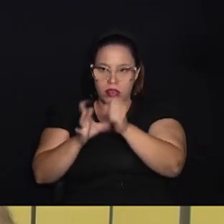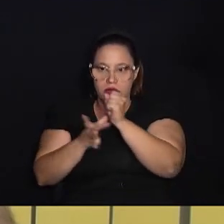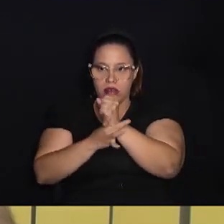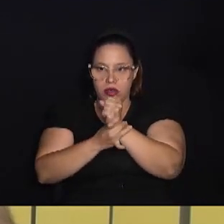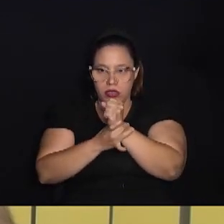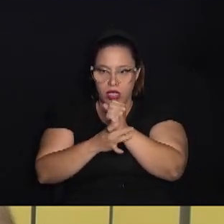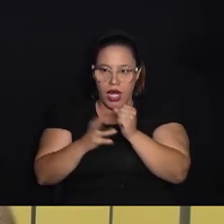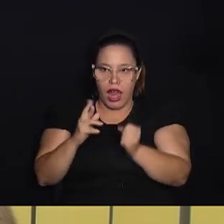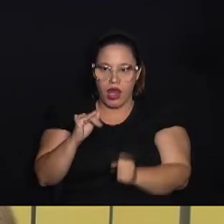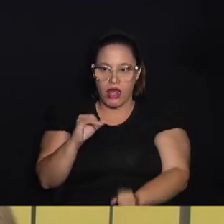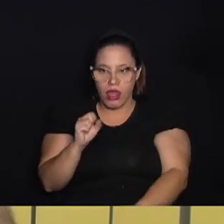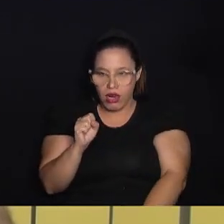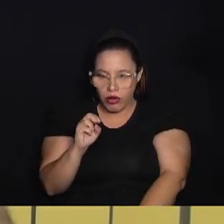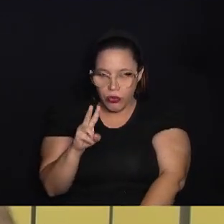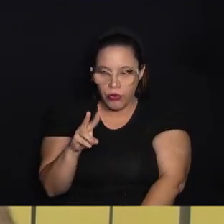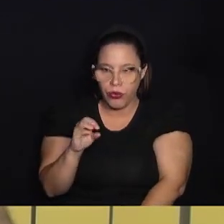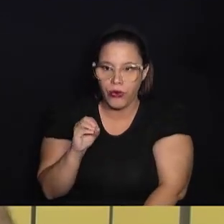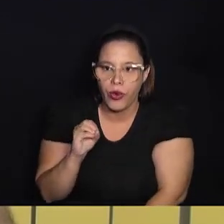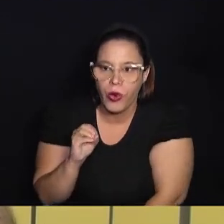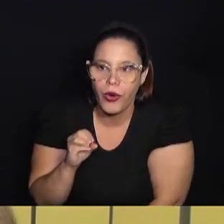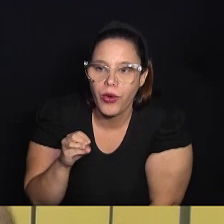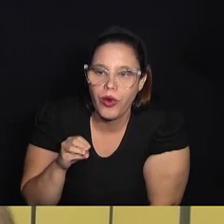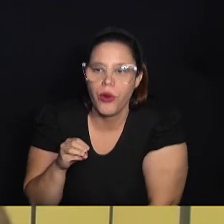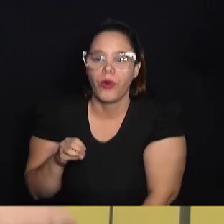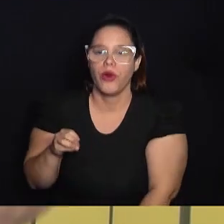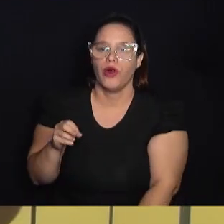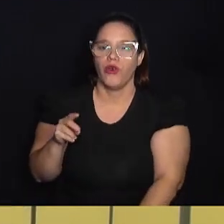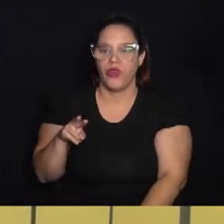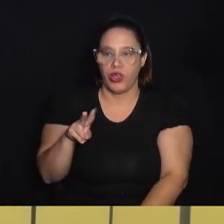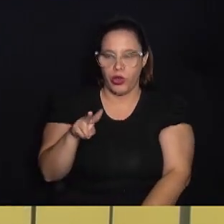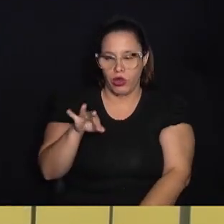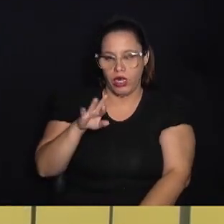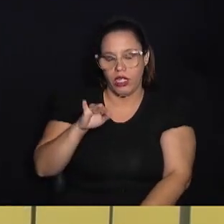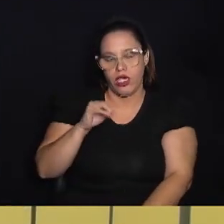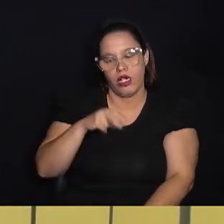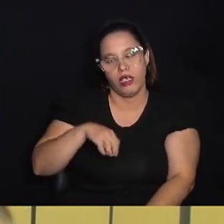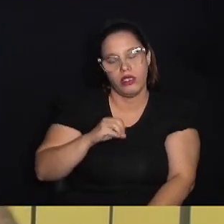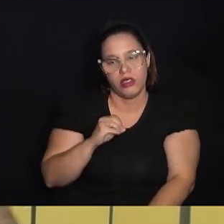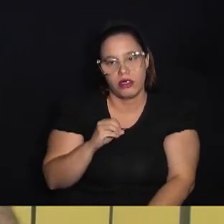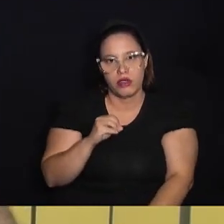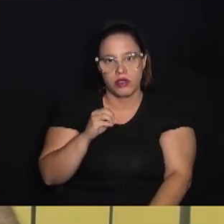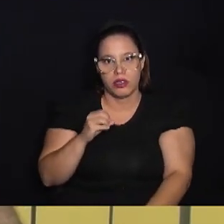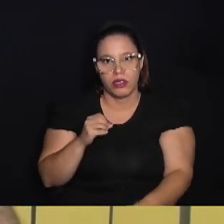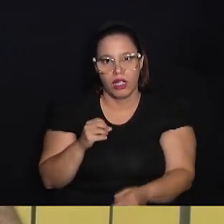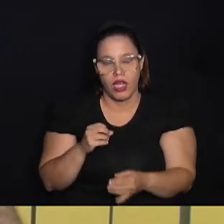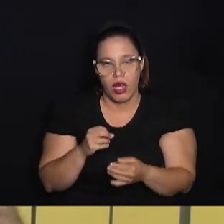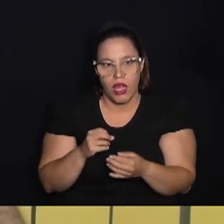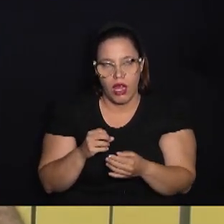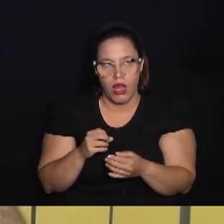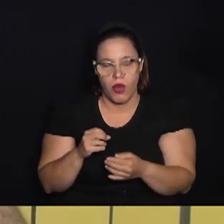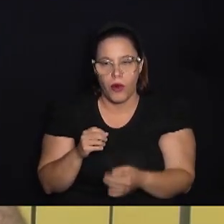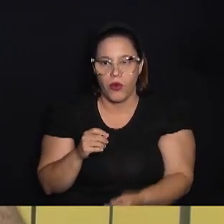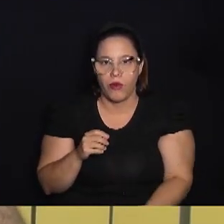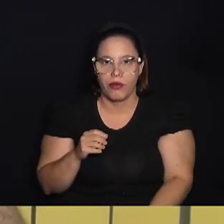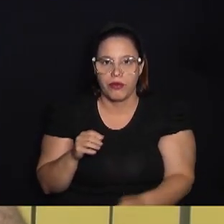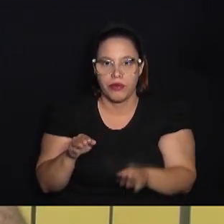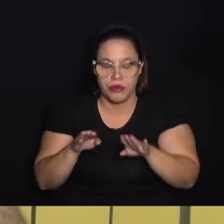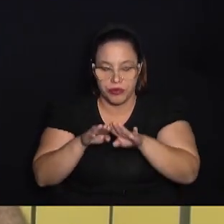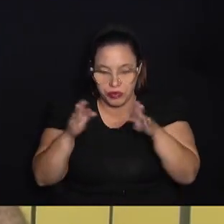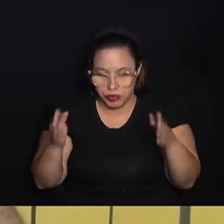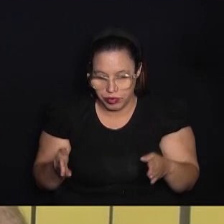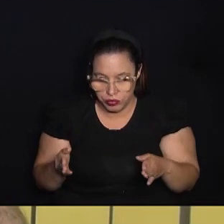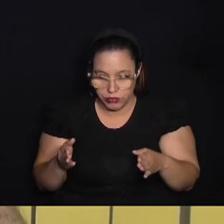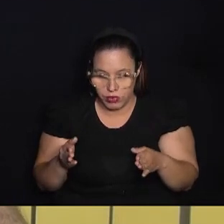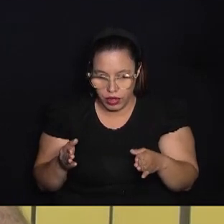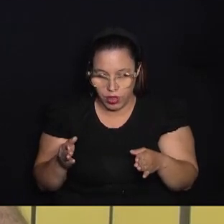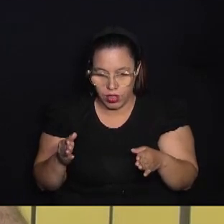mobiliário da catedral que é do Vitoriano dos Anjos quer dizer um super é é o mesmo Escultor do altar mor da igreja do